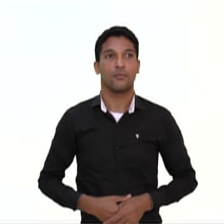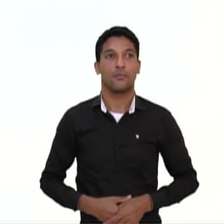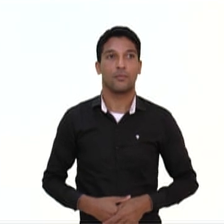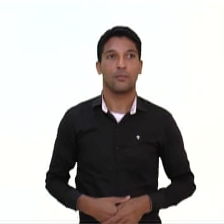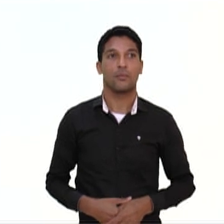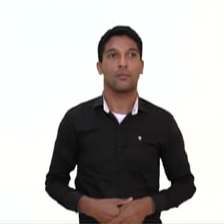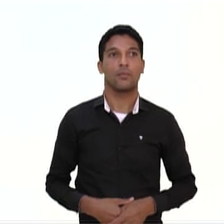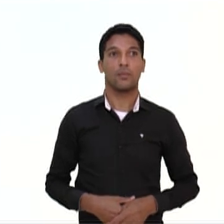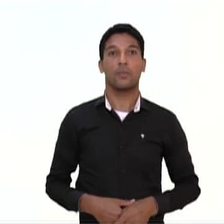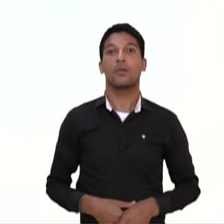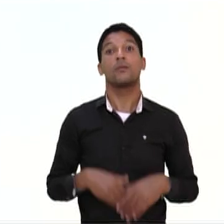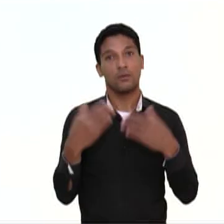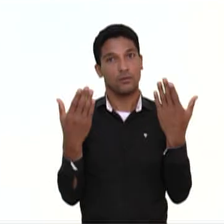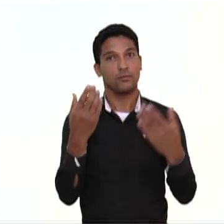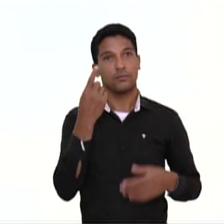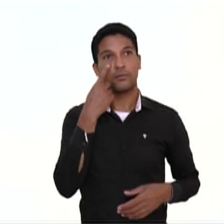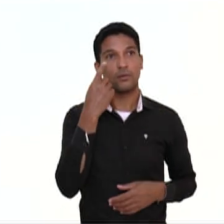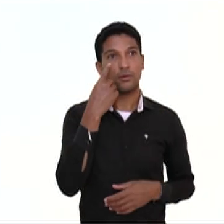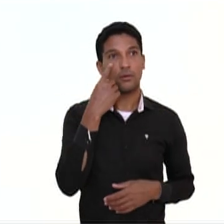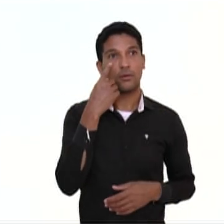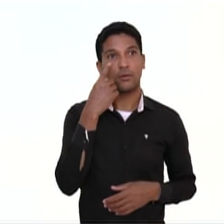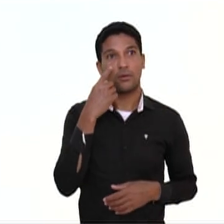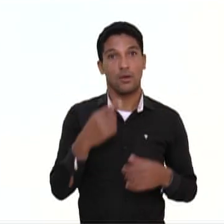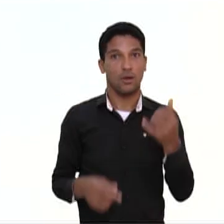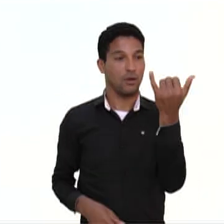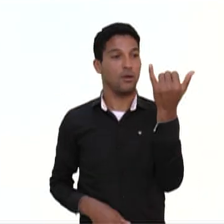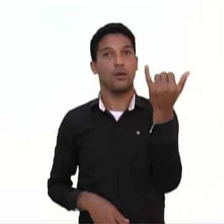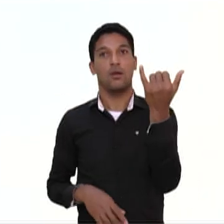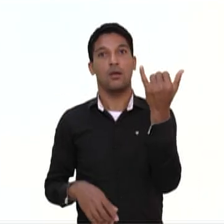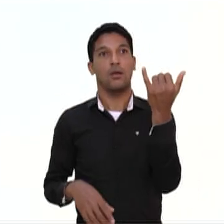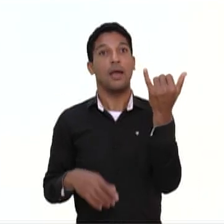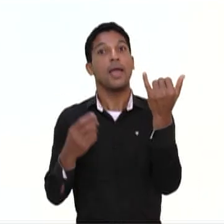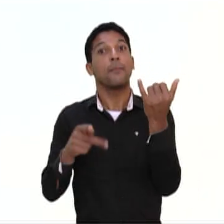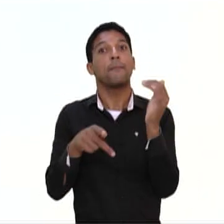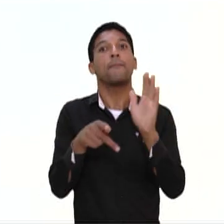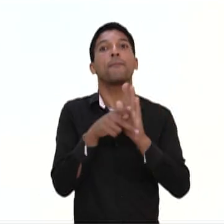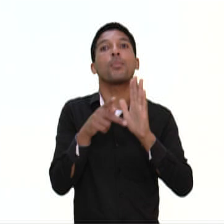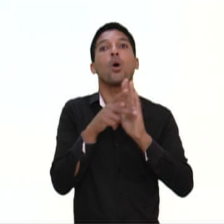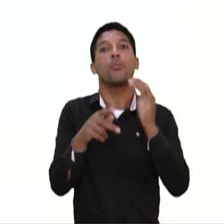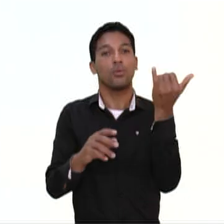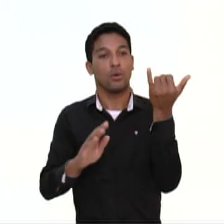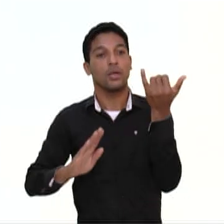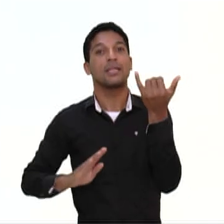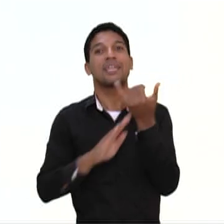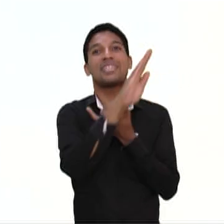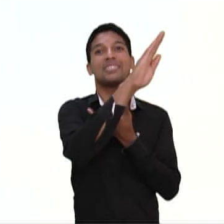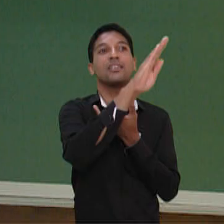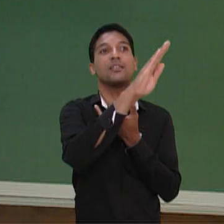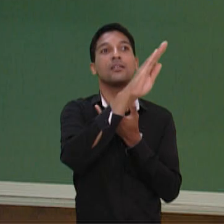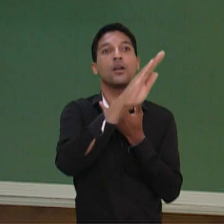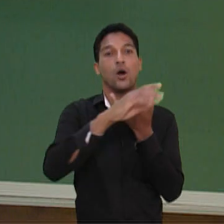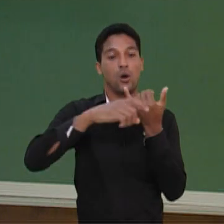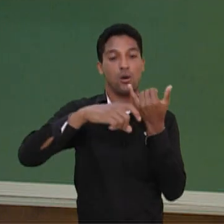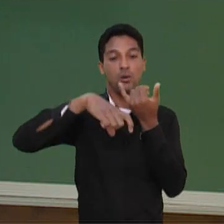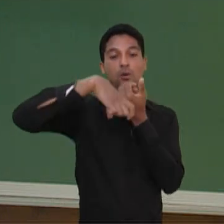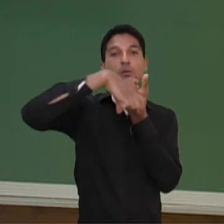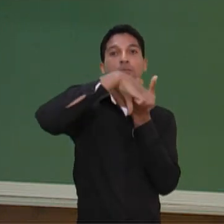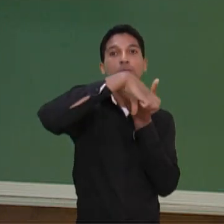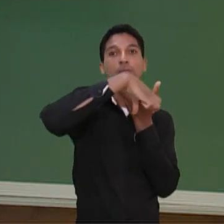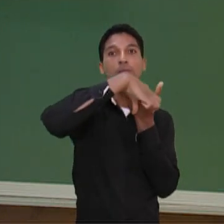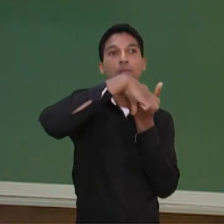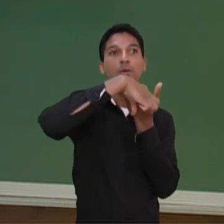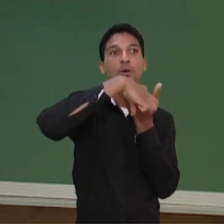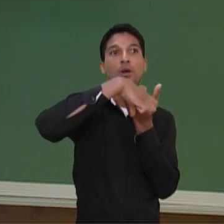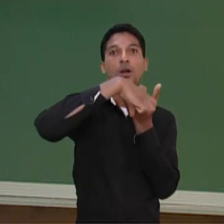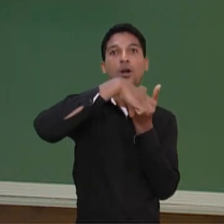ó. A parábola intercepta o eixo y no ramo crescente, o b é maior que zero. Então veja, estou caminhando por cima da